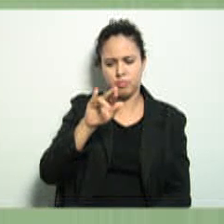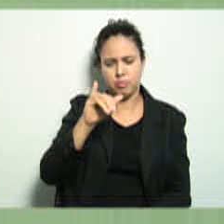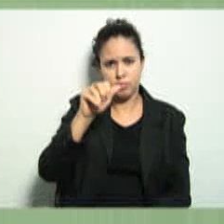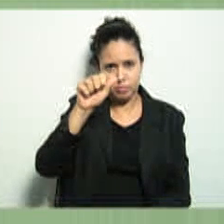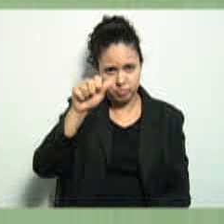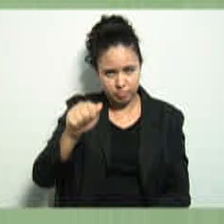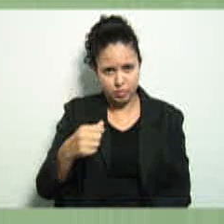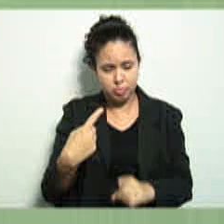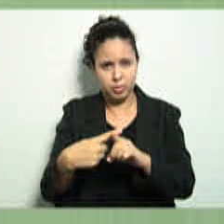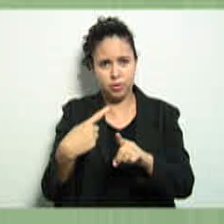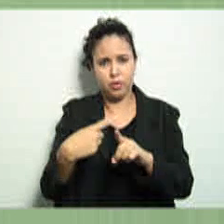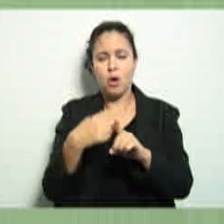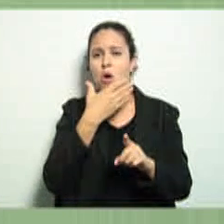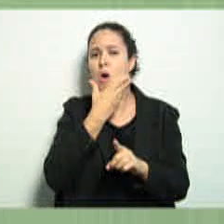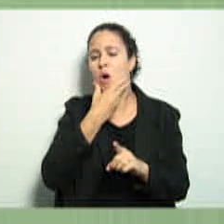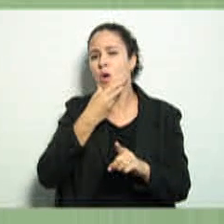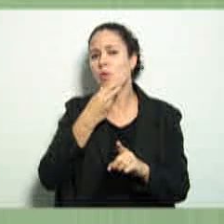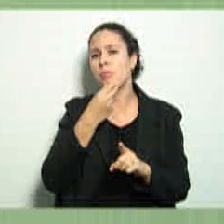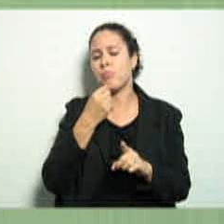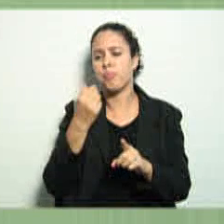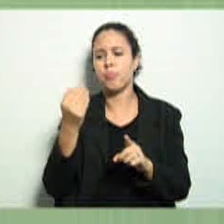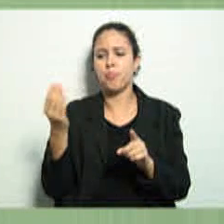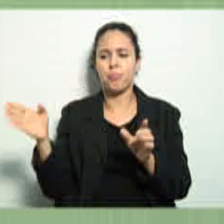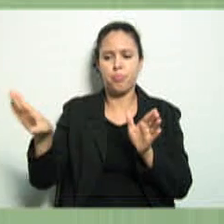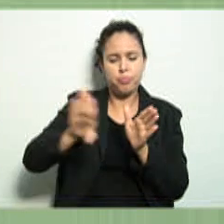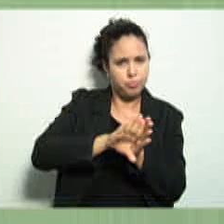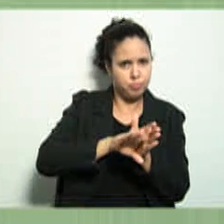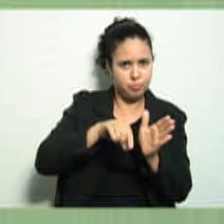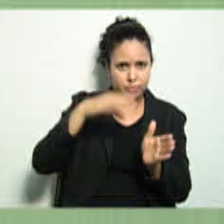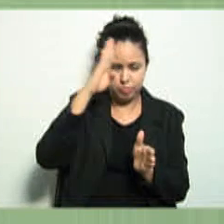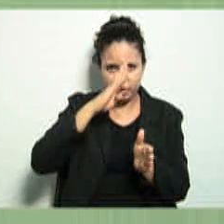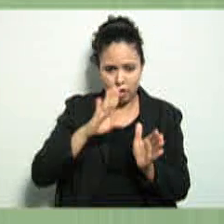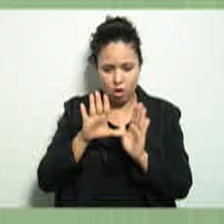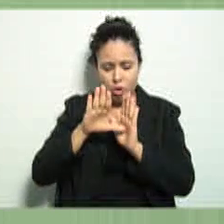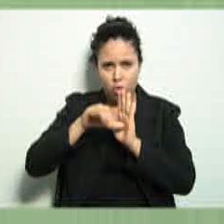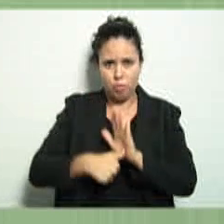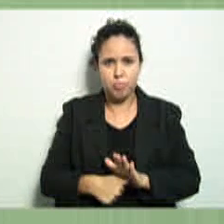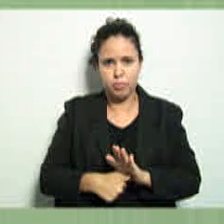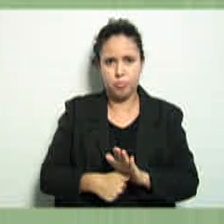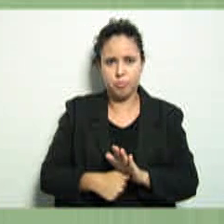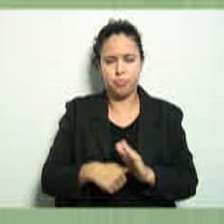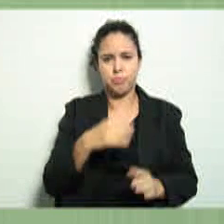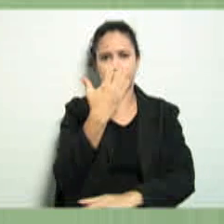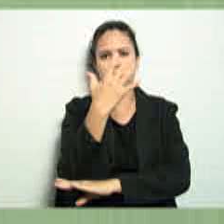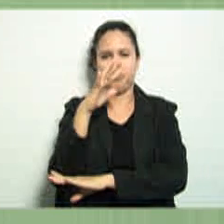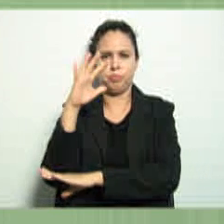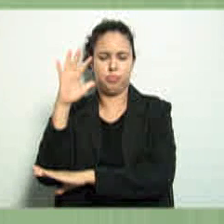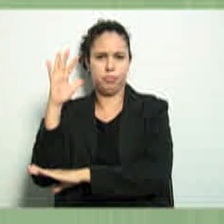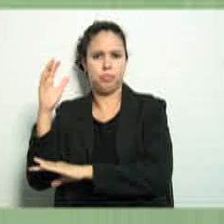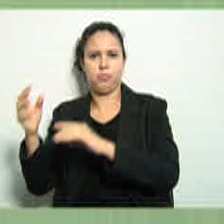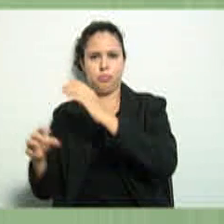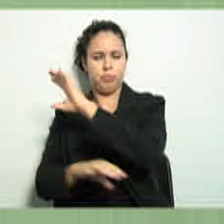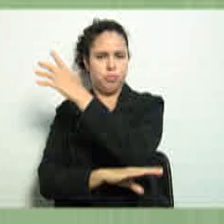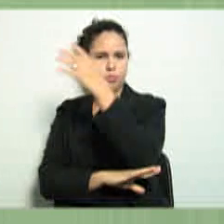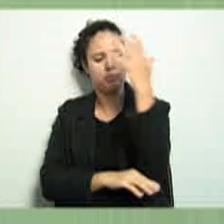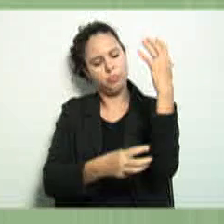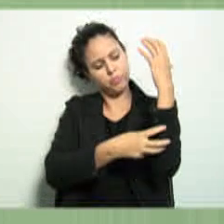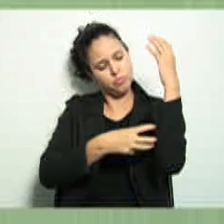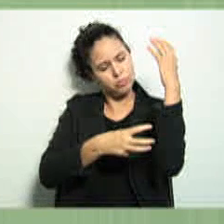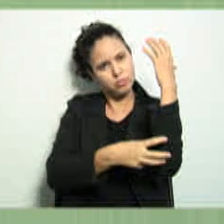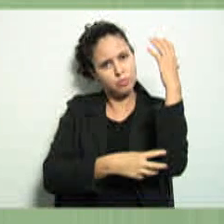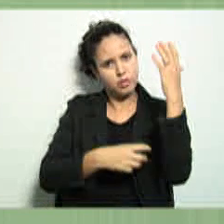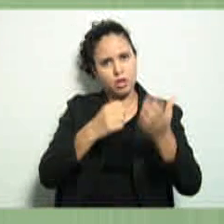para o Jardim Botânico de Londres e, posteriormente, para as colônias inglesas asiáticas.